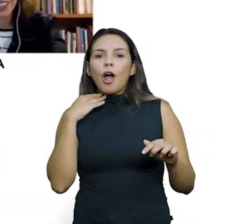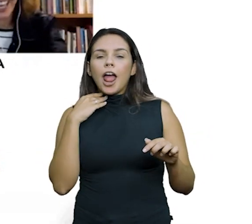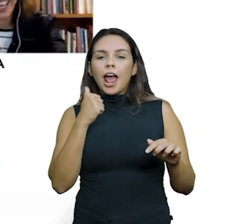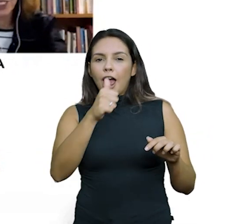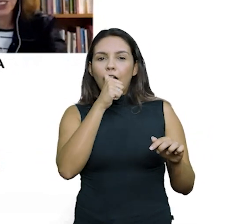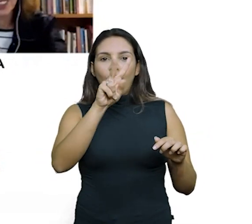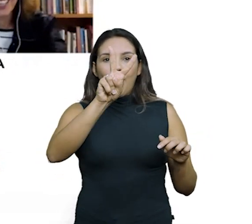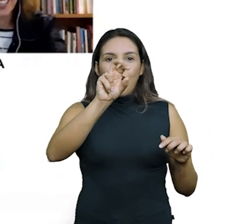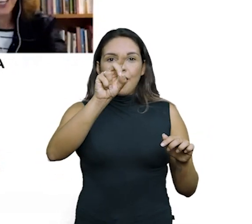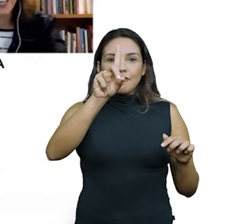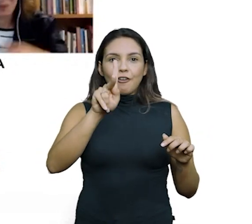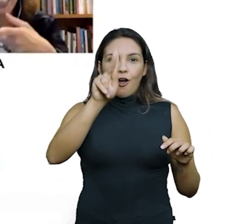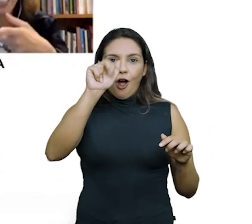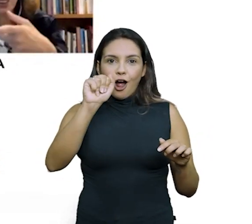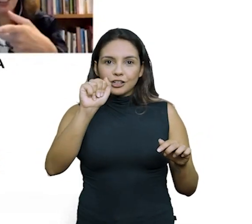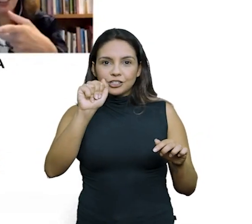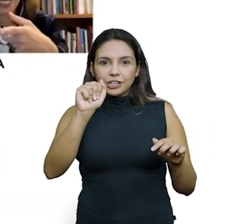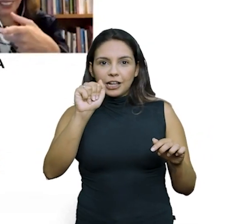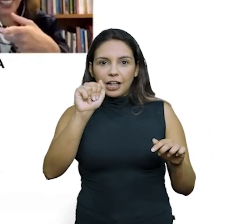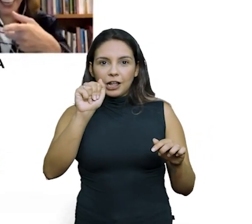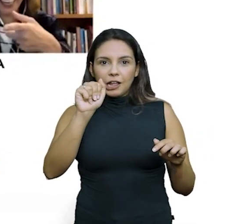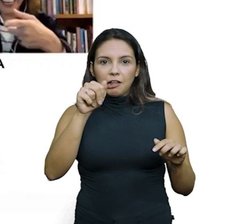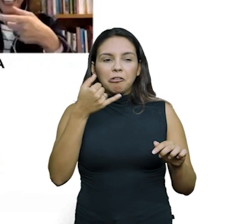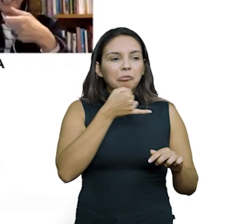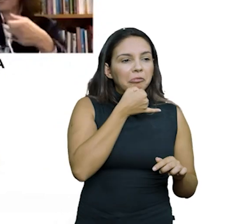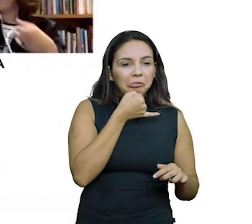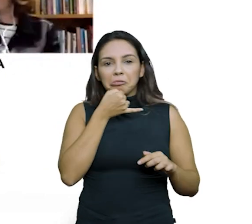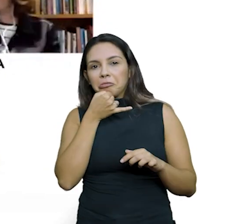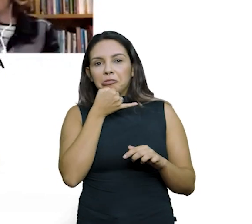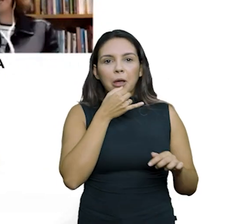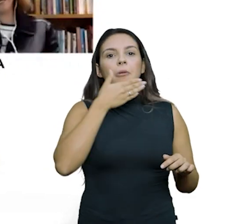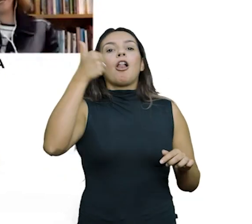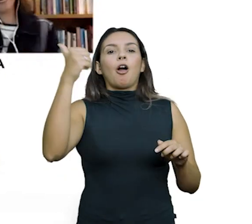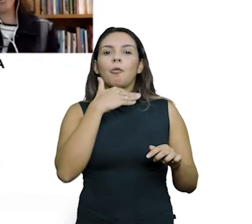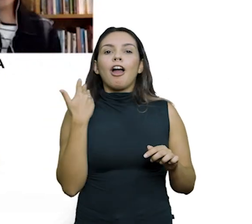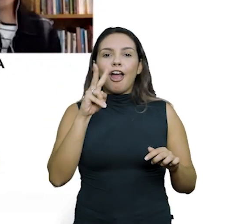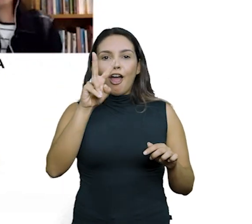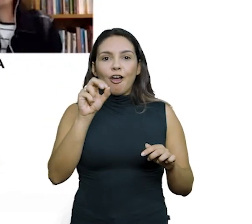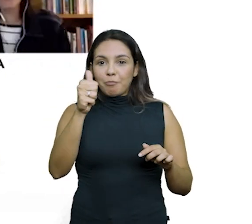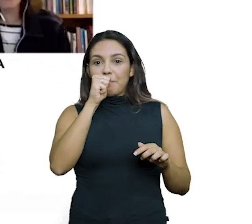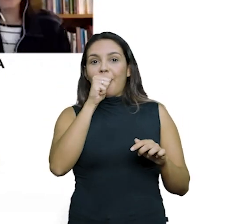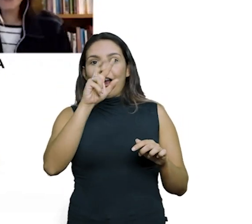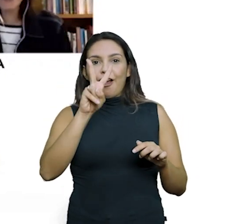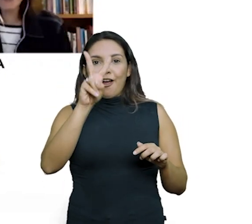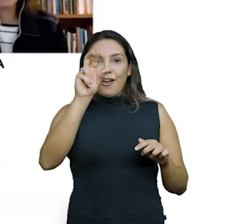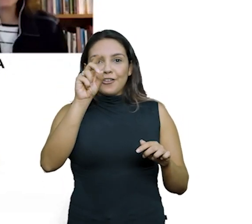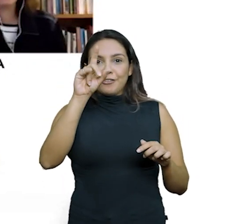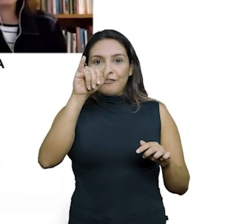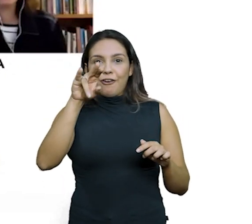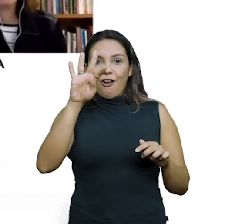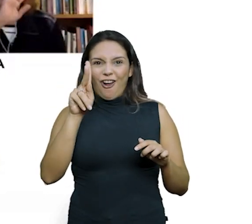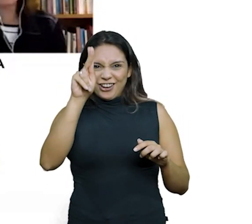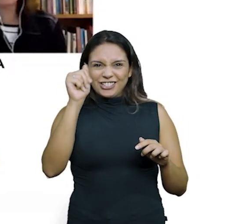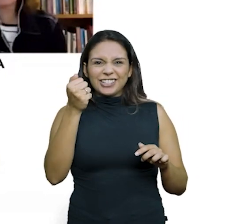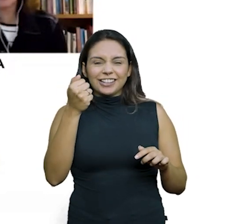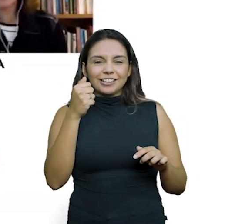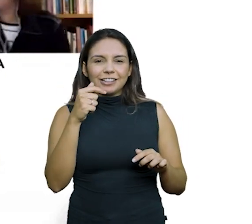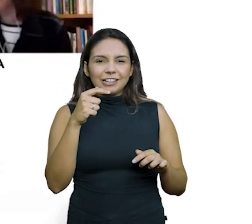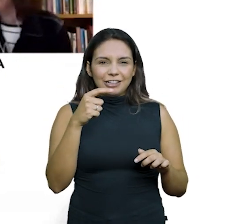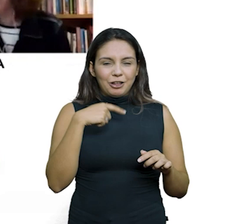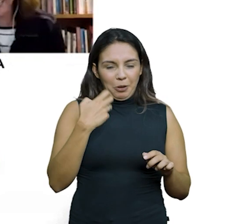tédio. É do Mayakovsky, não é? Ótima frase também. Que ninguém nos ouça.